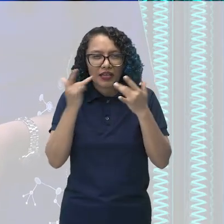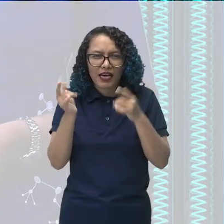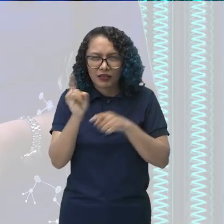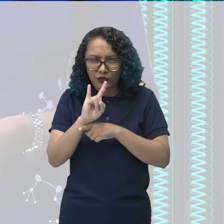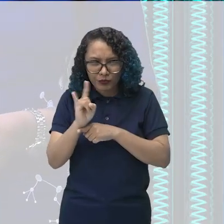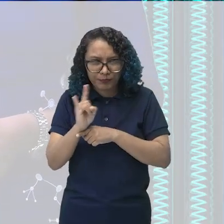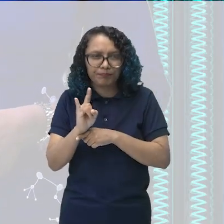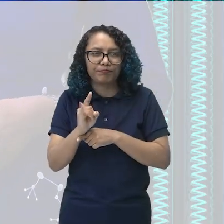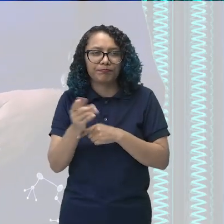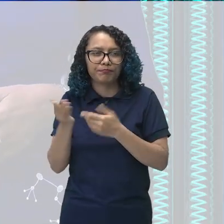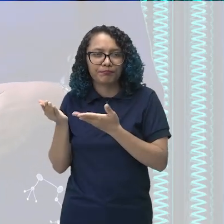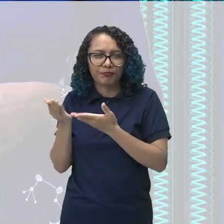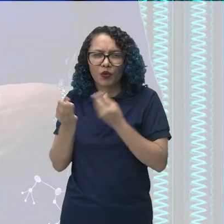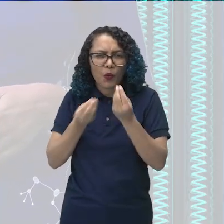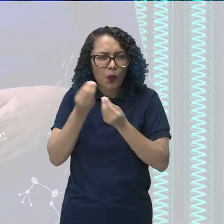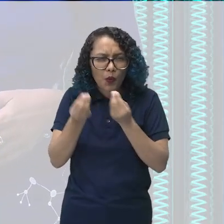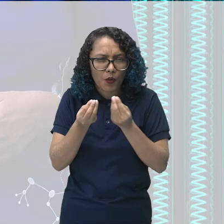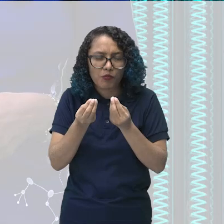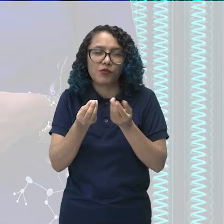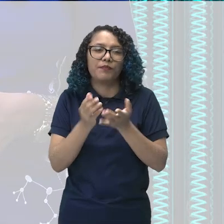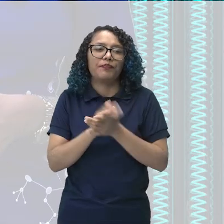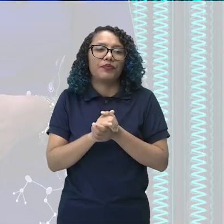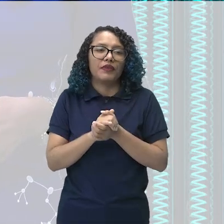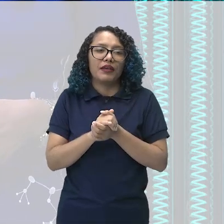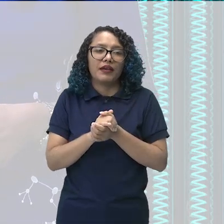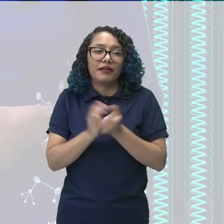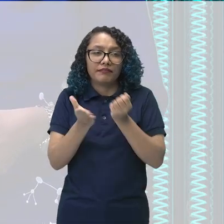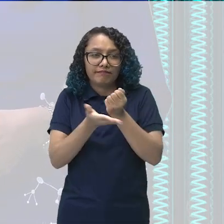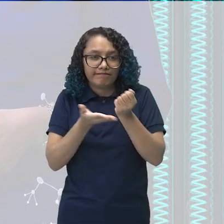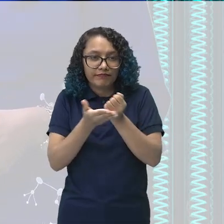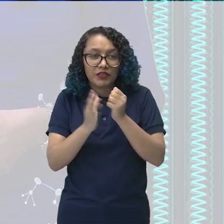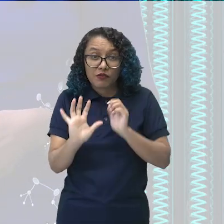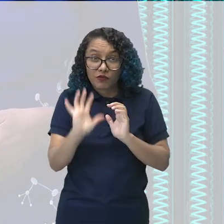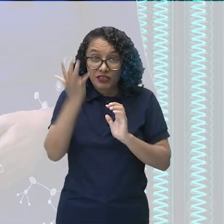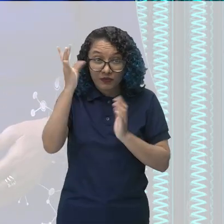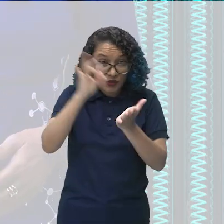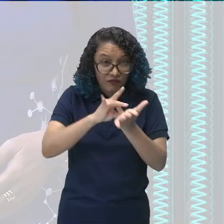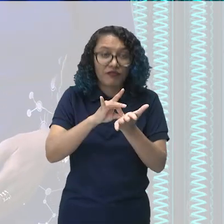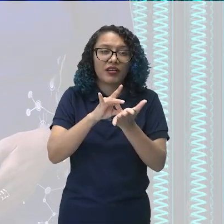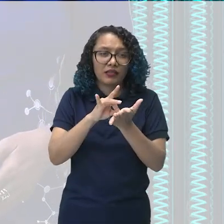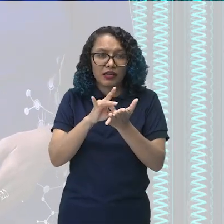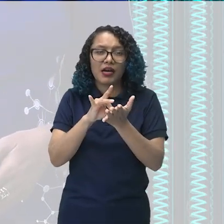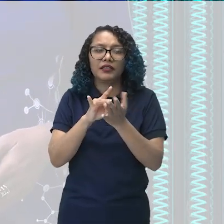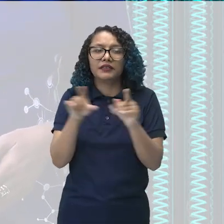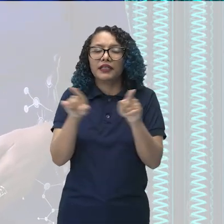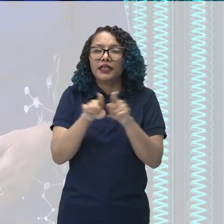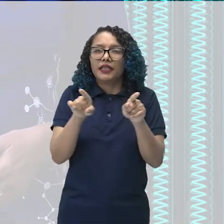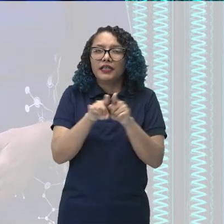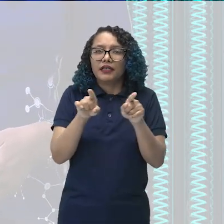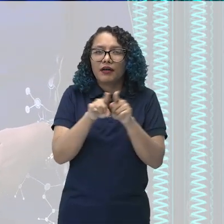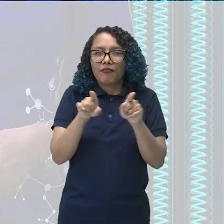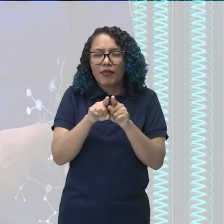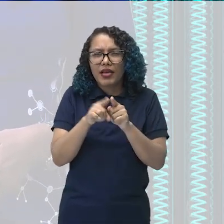teatro documentário. Esse gênero baseia-se em eventos reais e muitas vezes